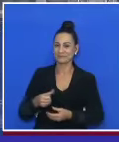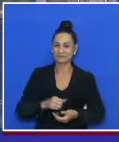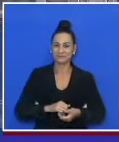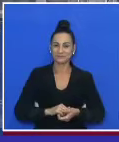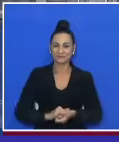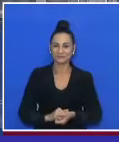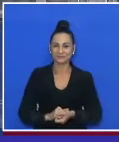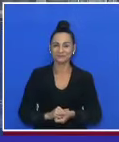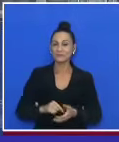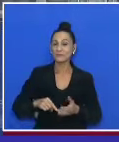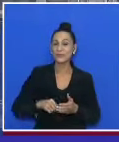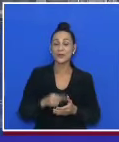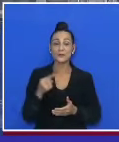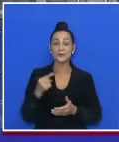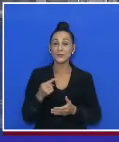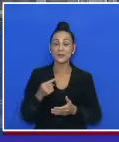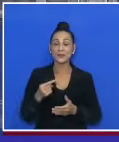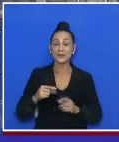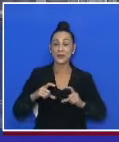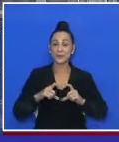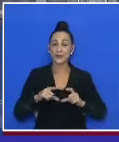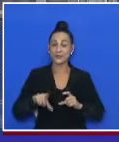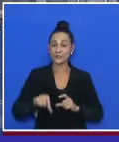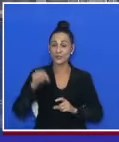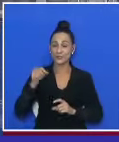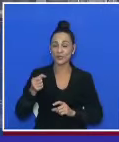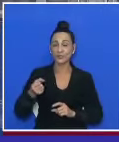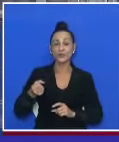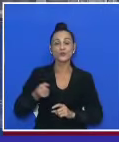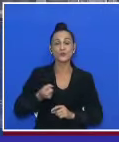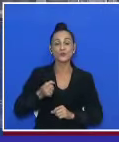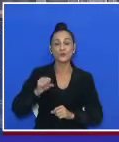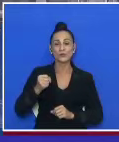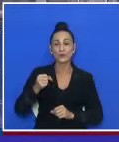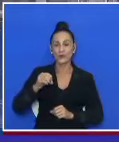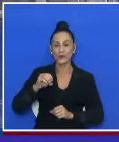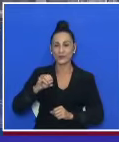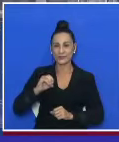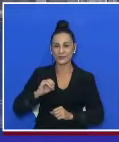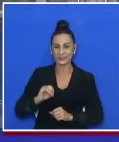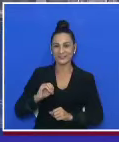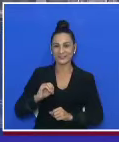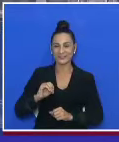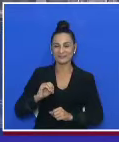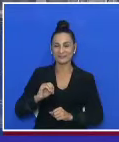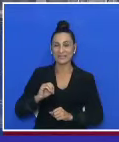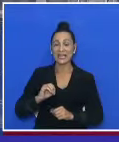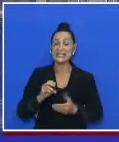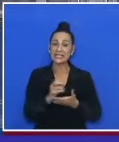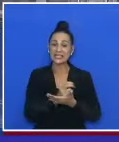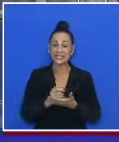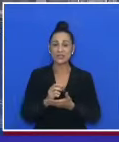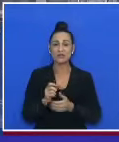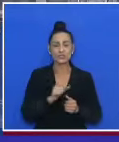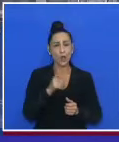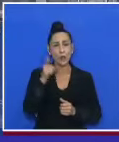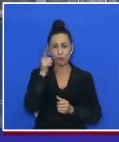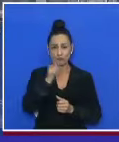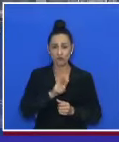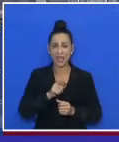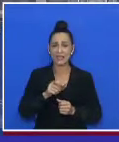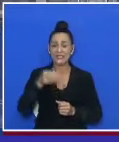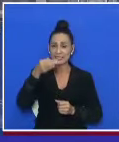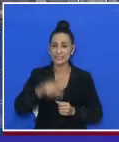5.636. Primeira bola sorteada, 80, bola 80. Na Quina você pode levar